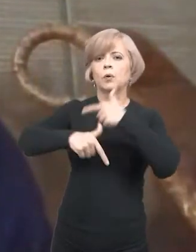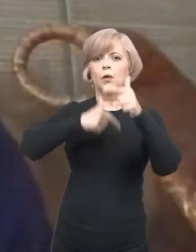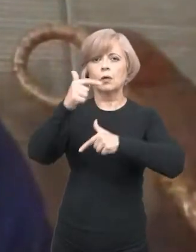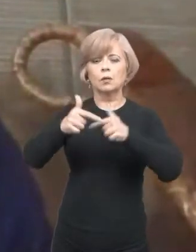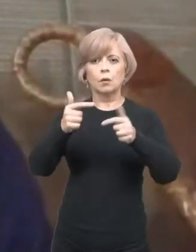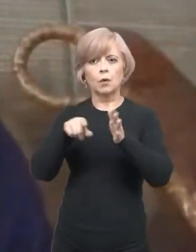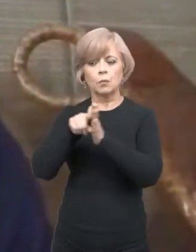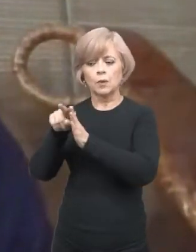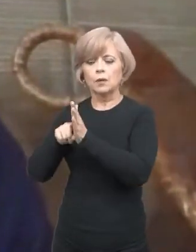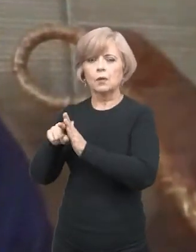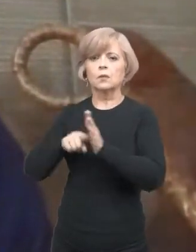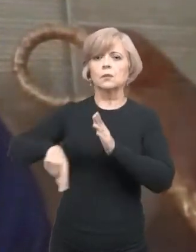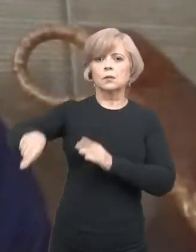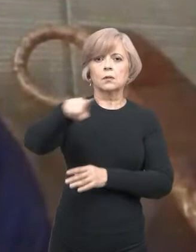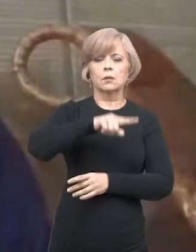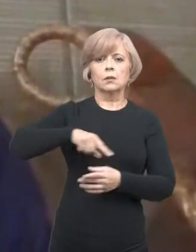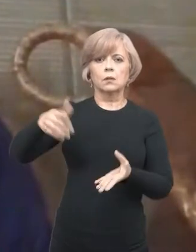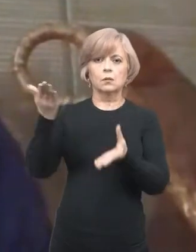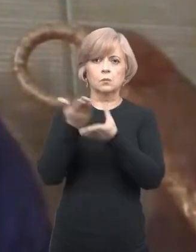também contra-razões